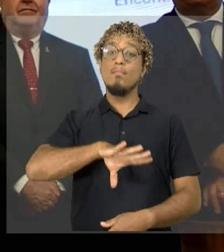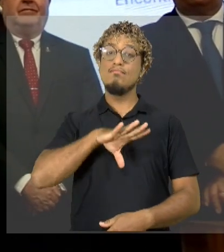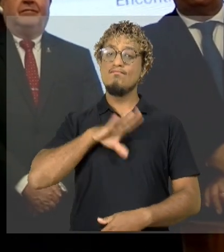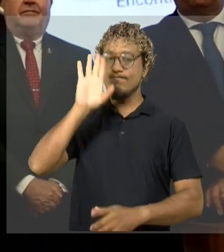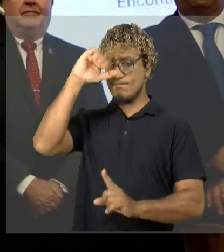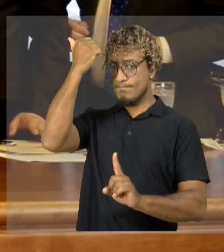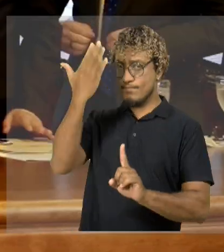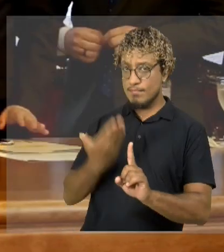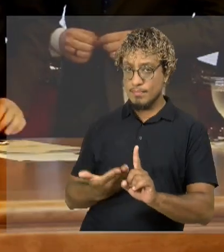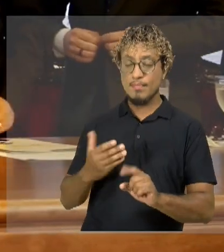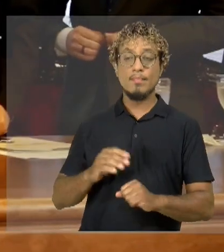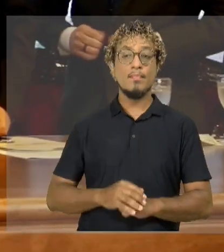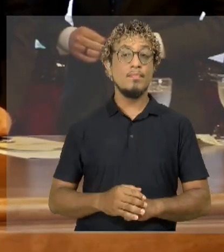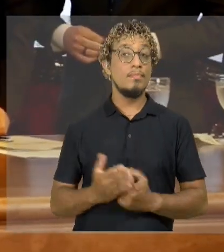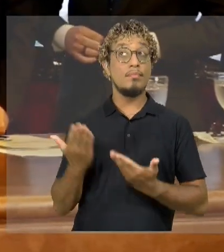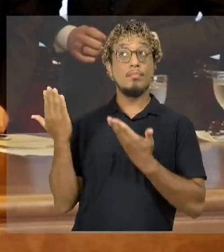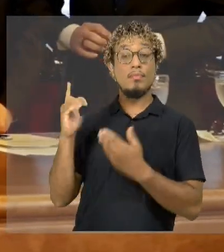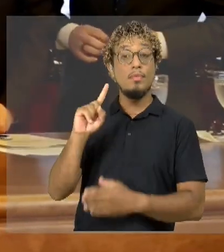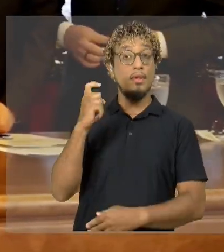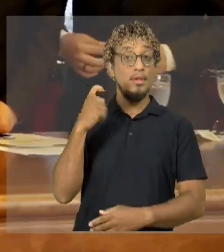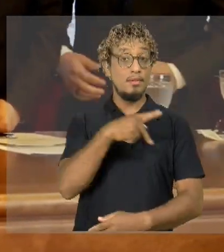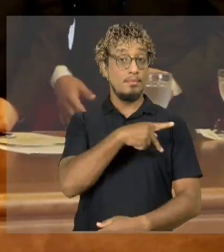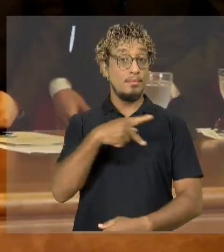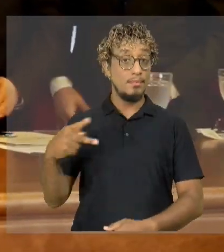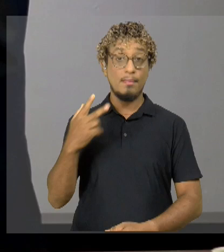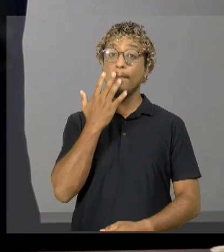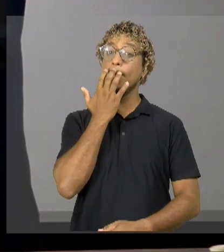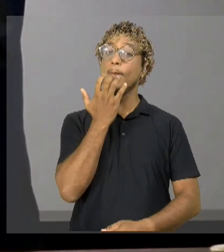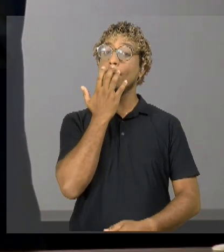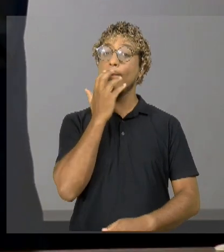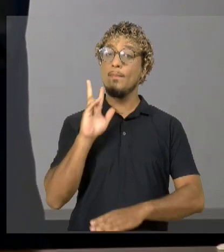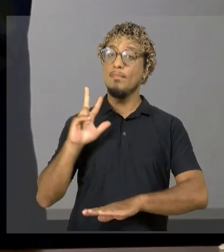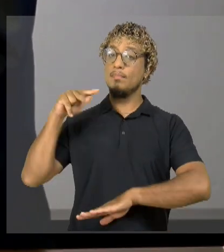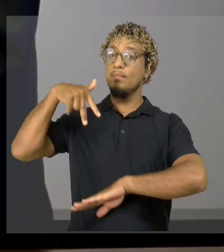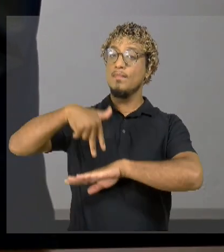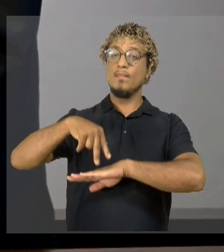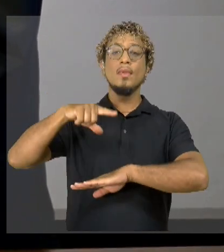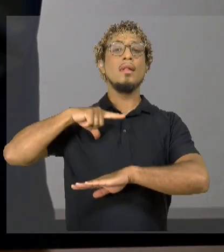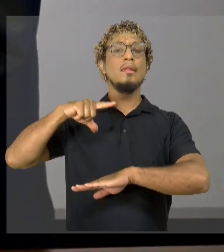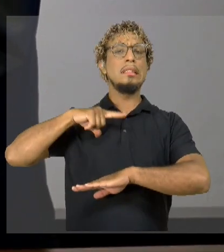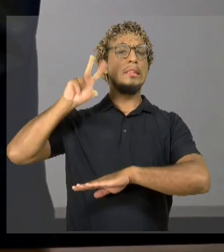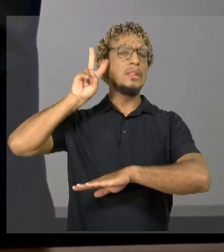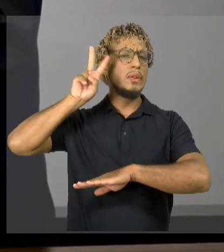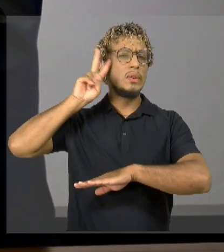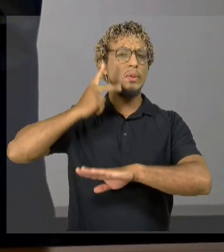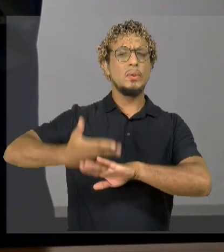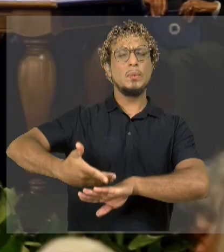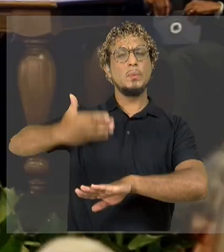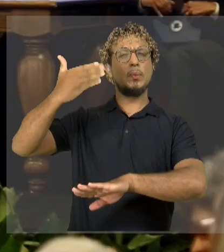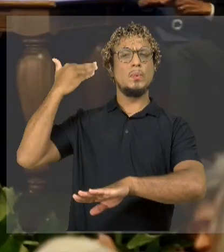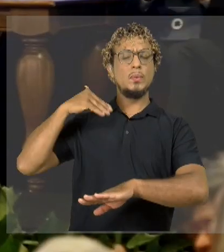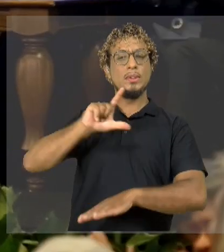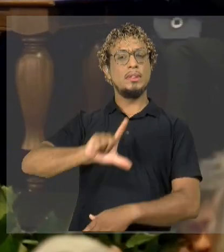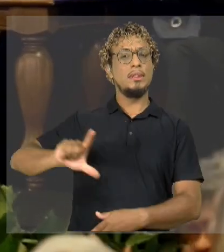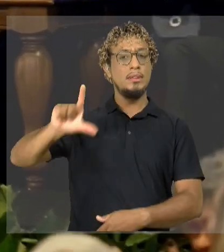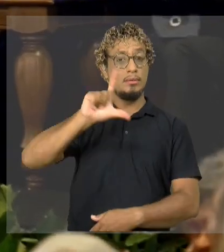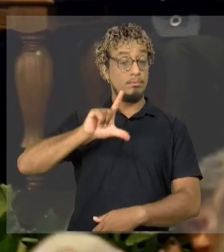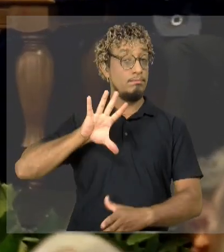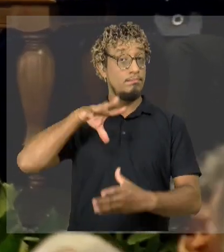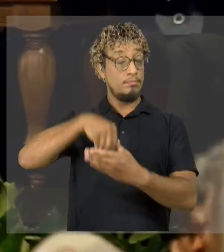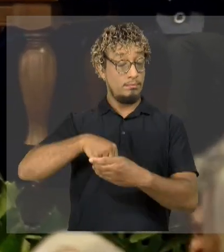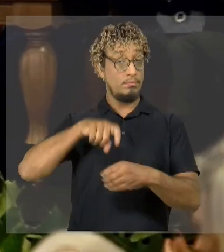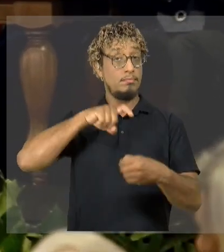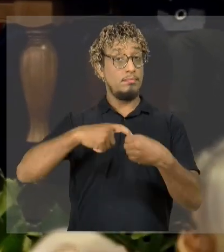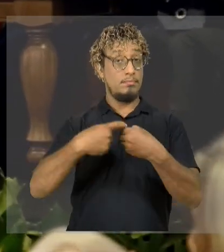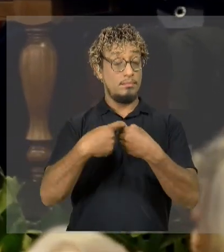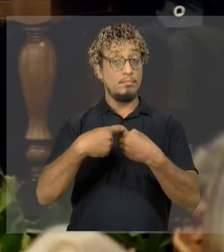foram homenageados, como o ex-presidente José Sarney, que tem uma grande trajetória na literatura e é membro da